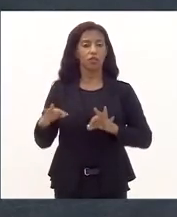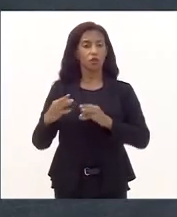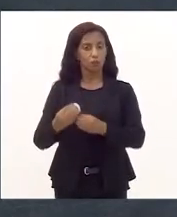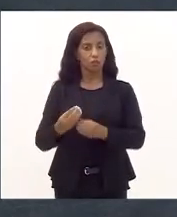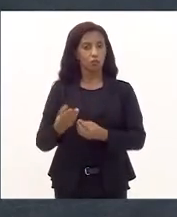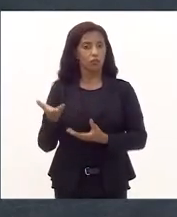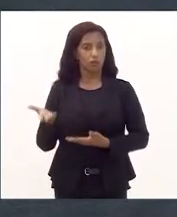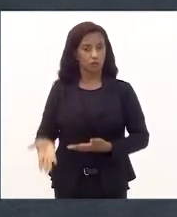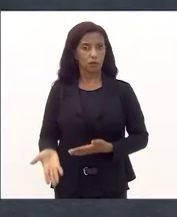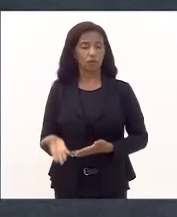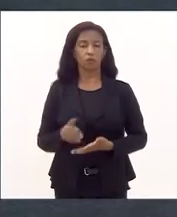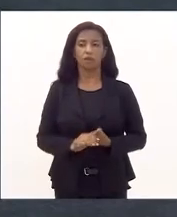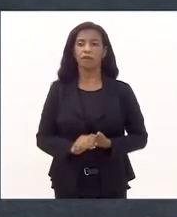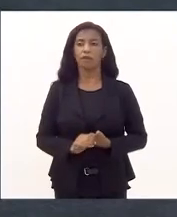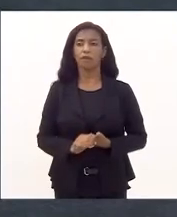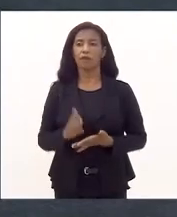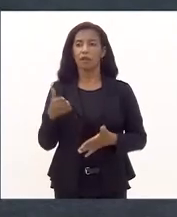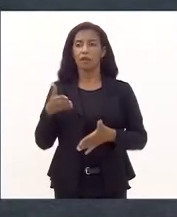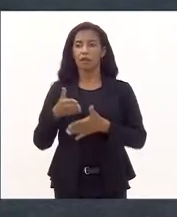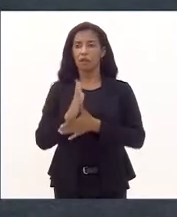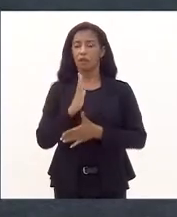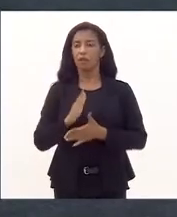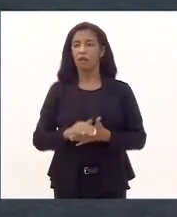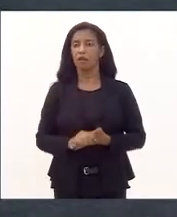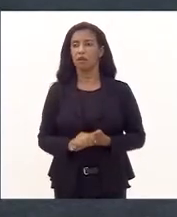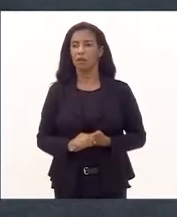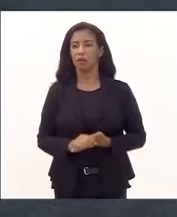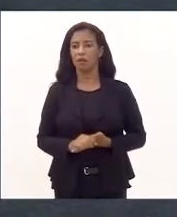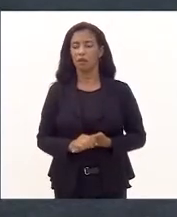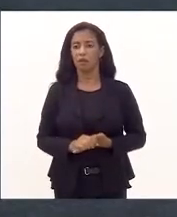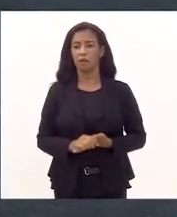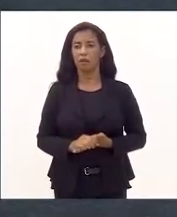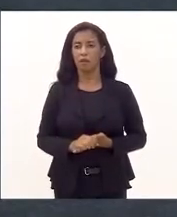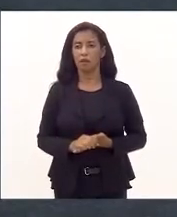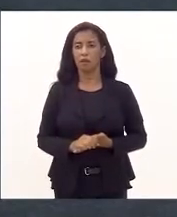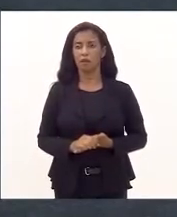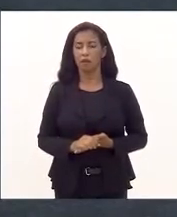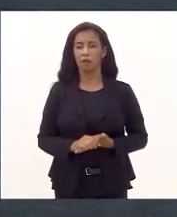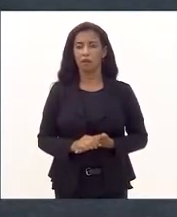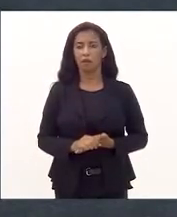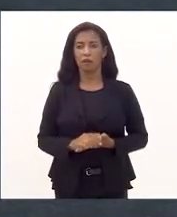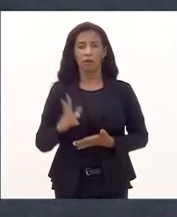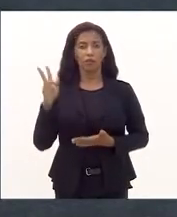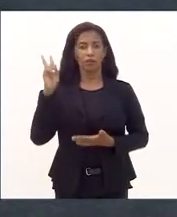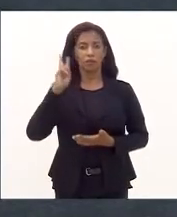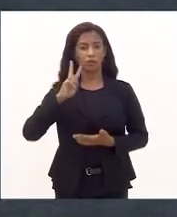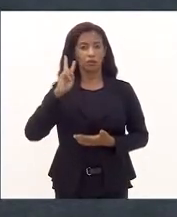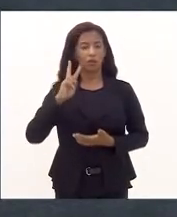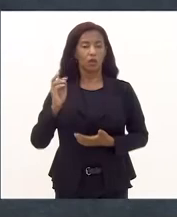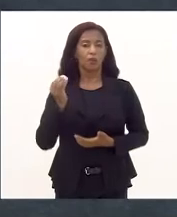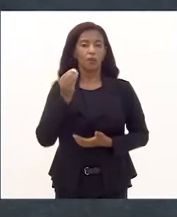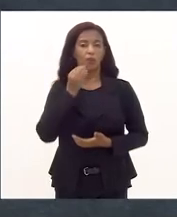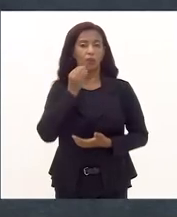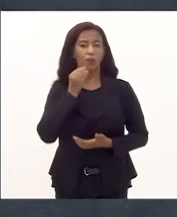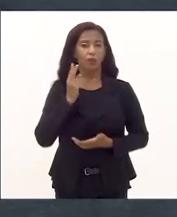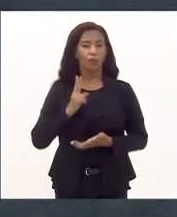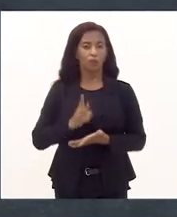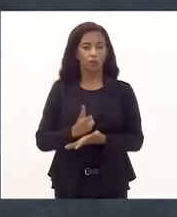aqueles que passaram, quando se anulou as três questões de história, pudessem